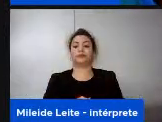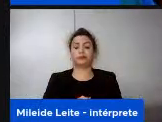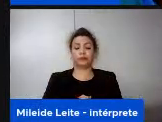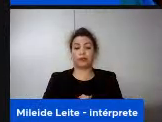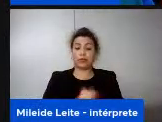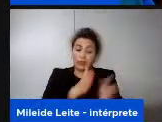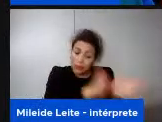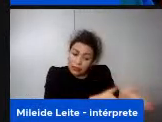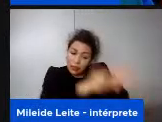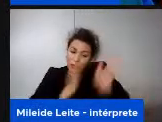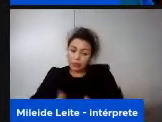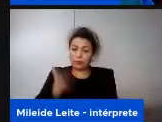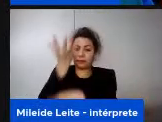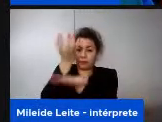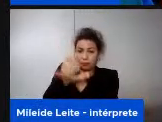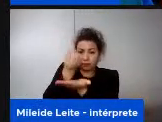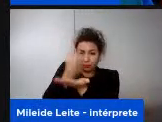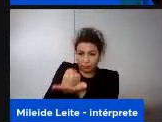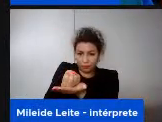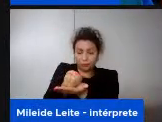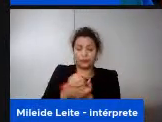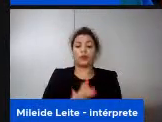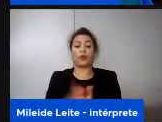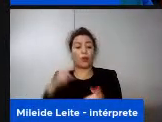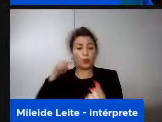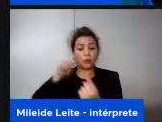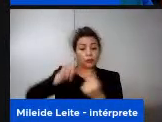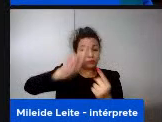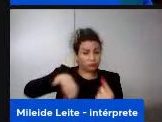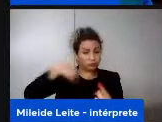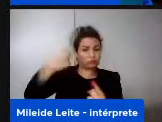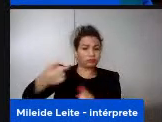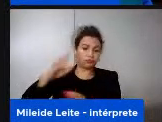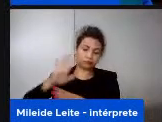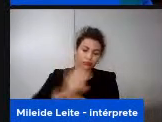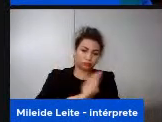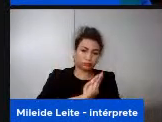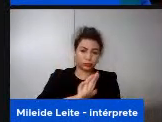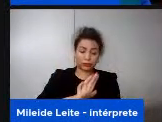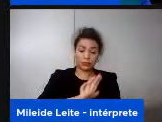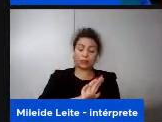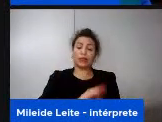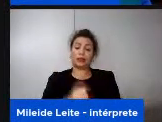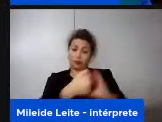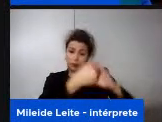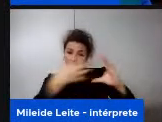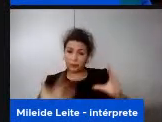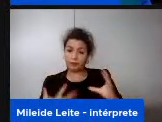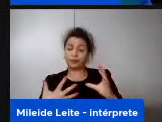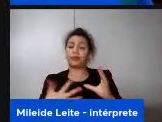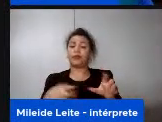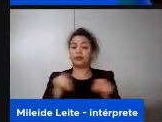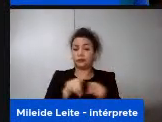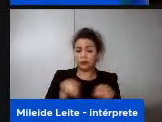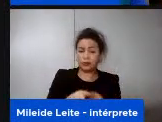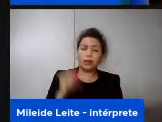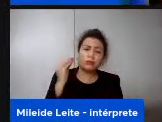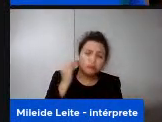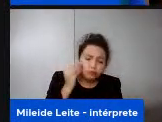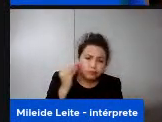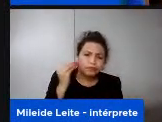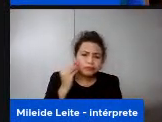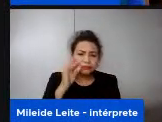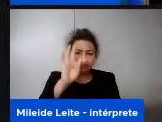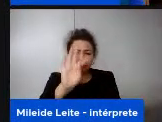etapa de alfabetização para posterior intervenção. E nessa caracterização, além dos testes